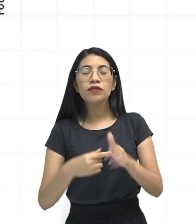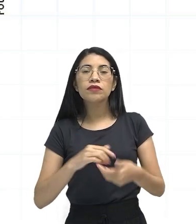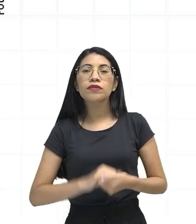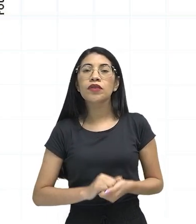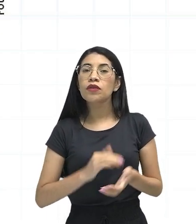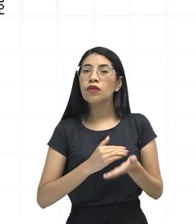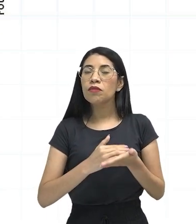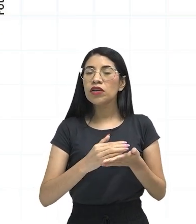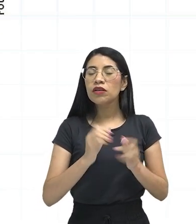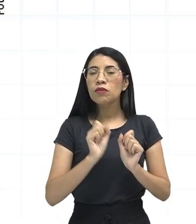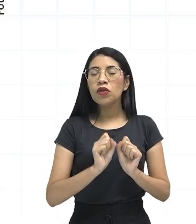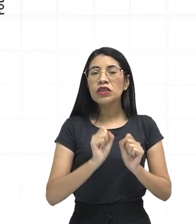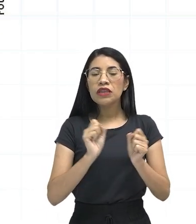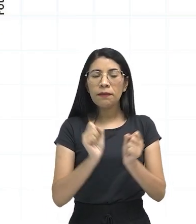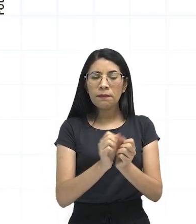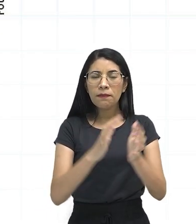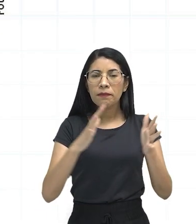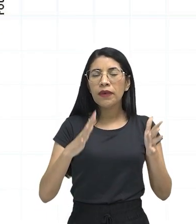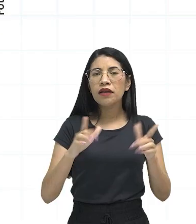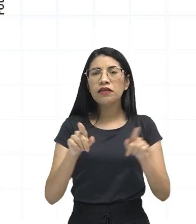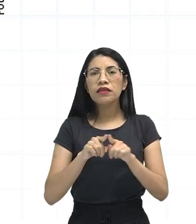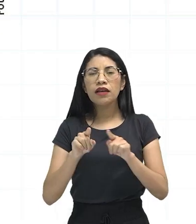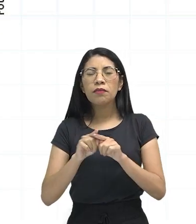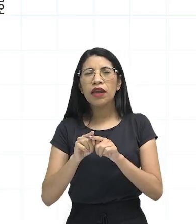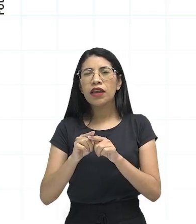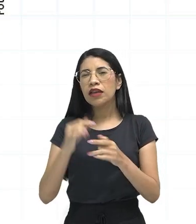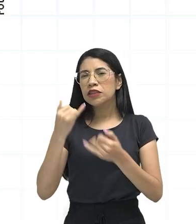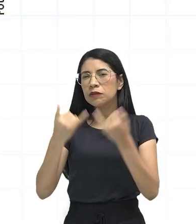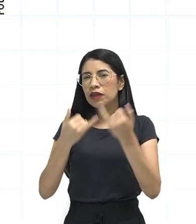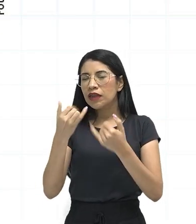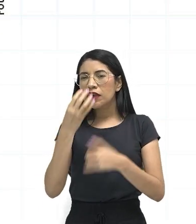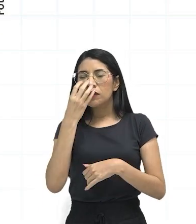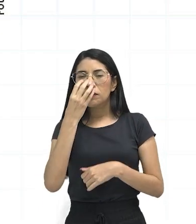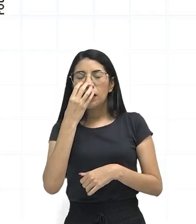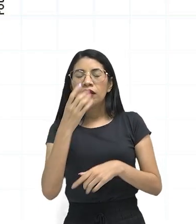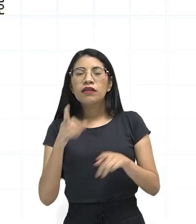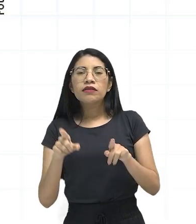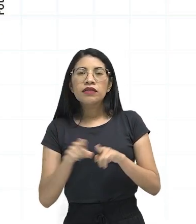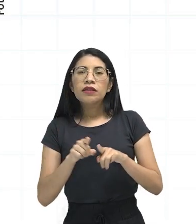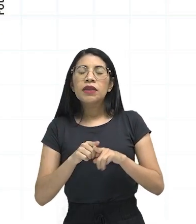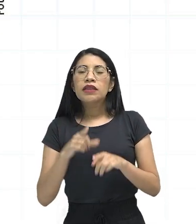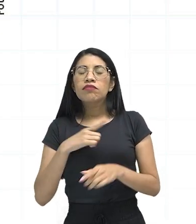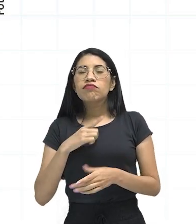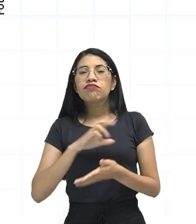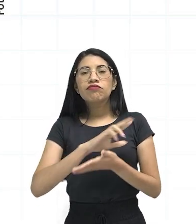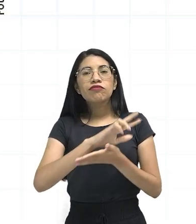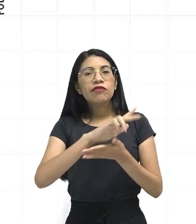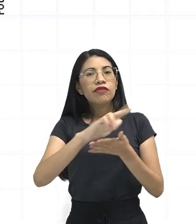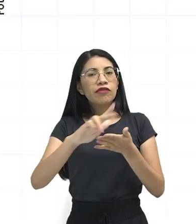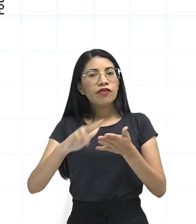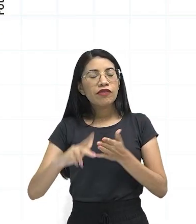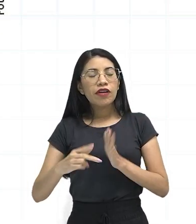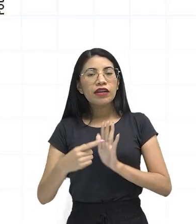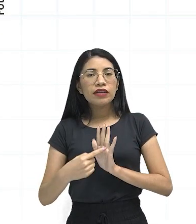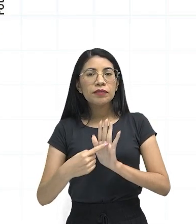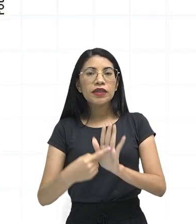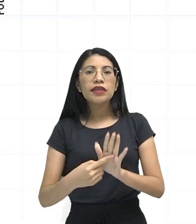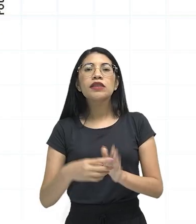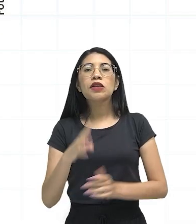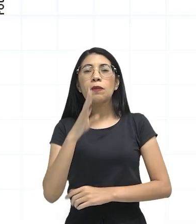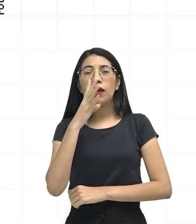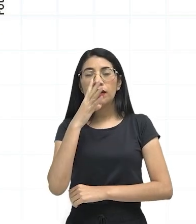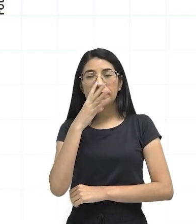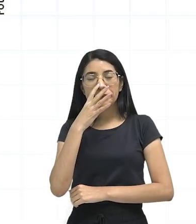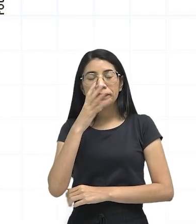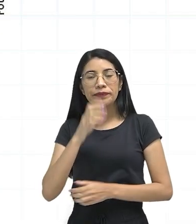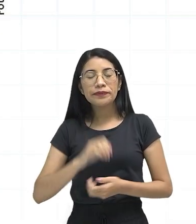começa ali, pode ser pela mágica, pode ser pelas palhaçadas, né? Então tem um grande espetáculo para se